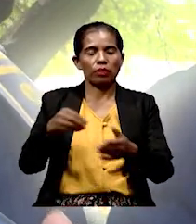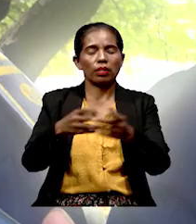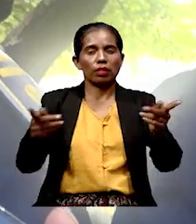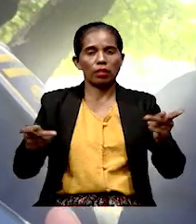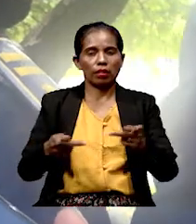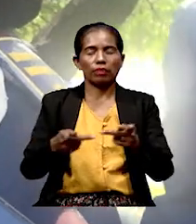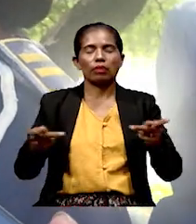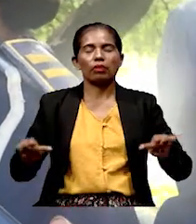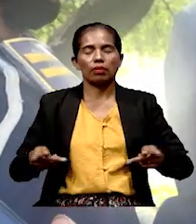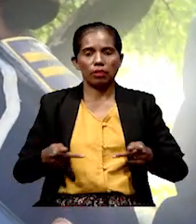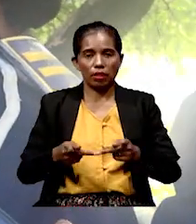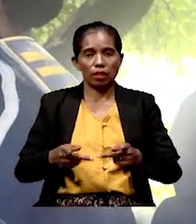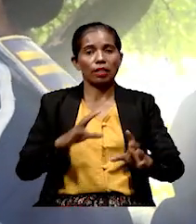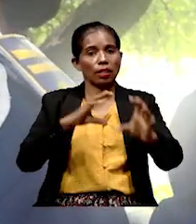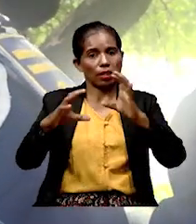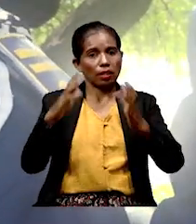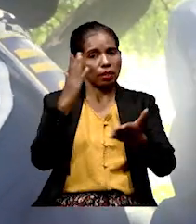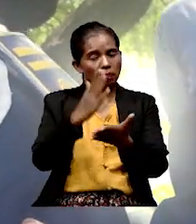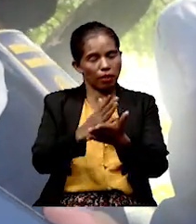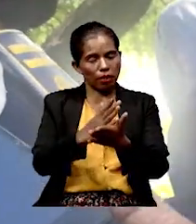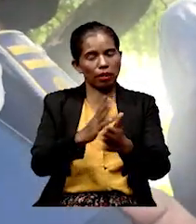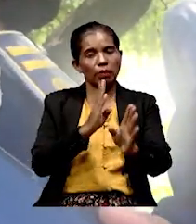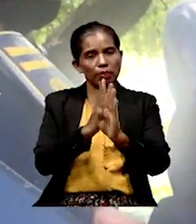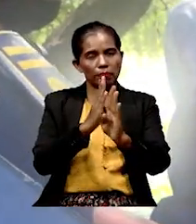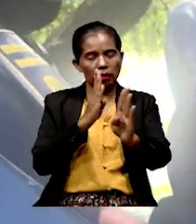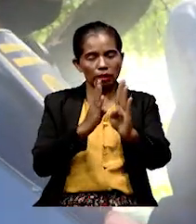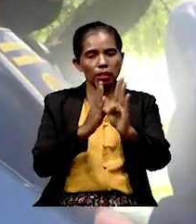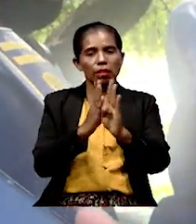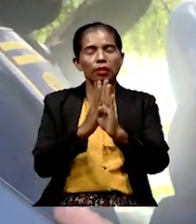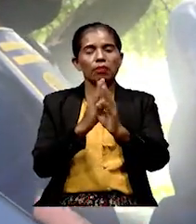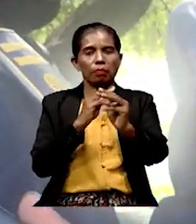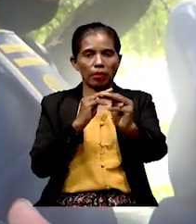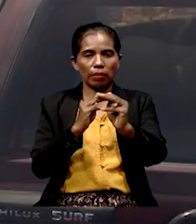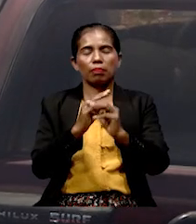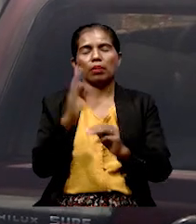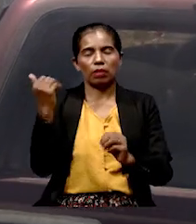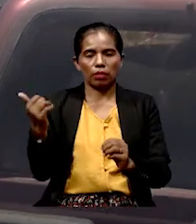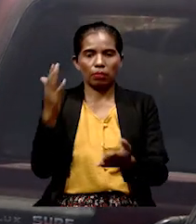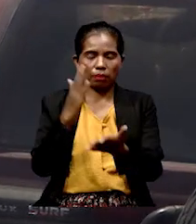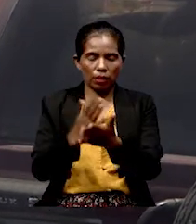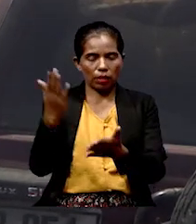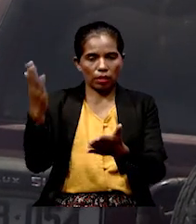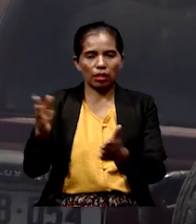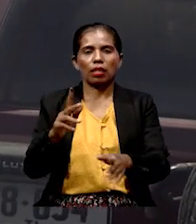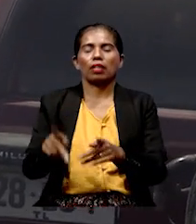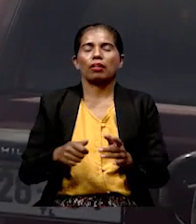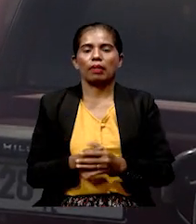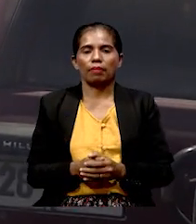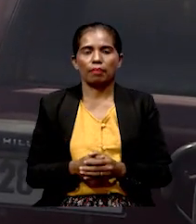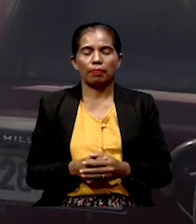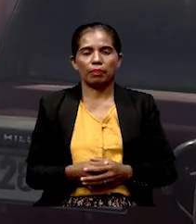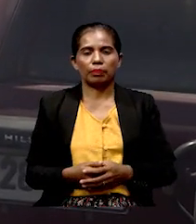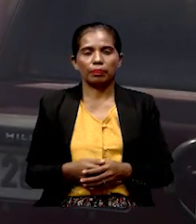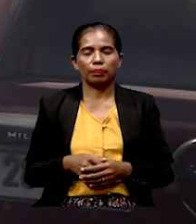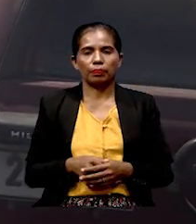liu-liu, biscota, bis, microlet, ou está alguma coisa que se atama outro, para depois ir a tum, passageiros, a tum, penumpa, e a fatia,